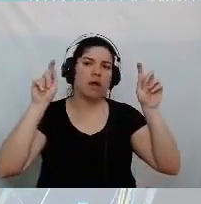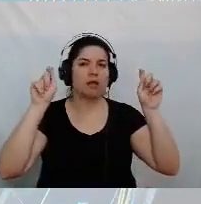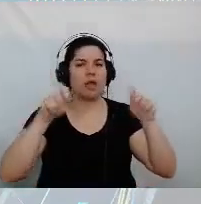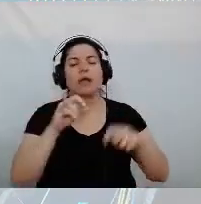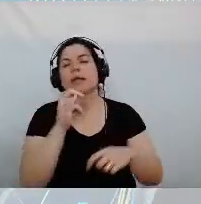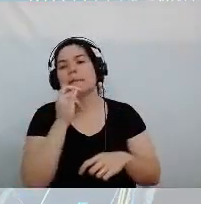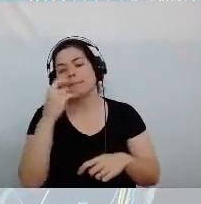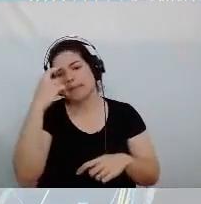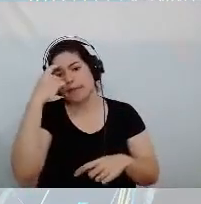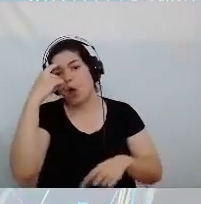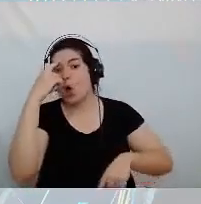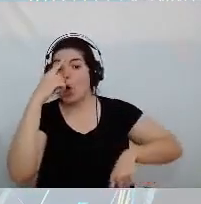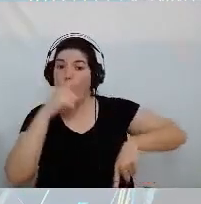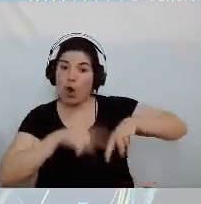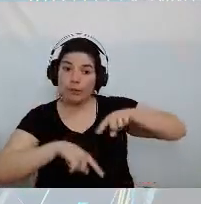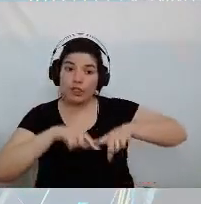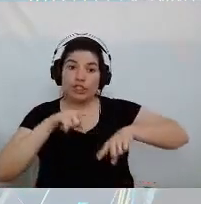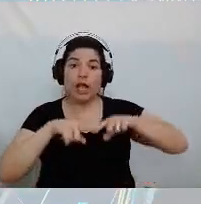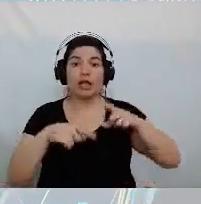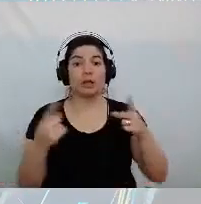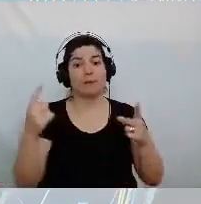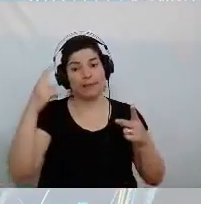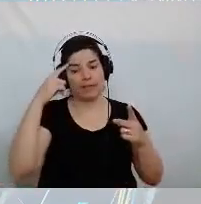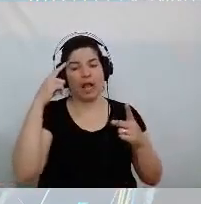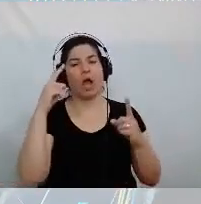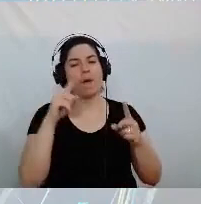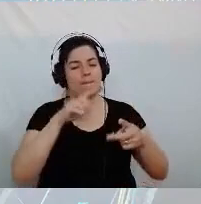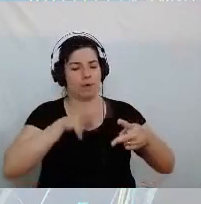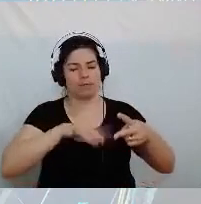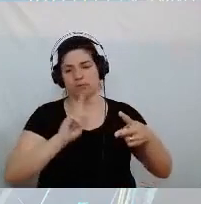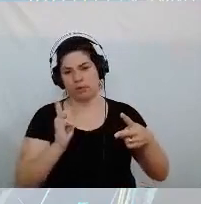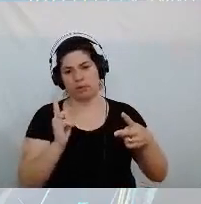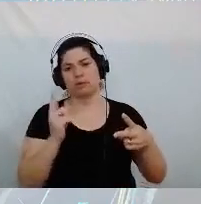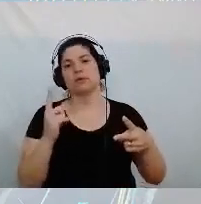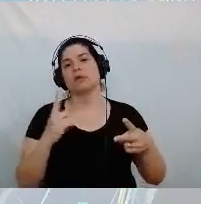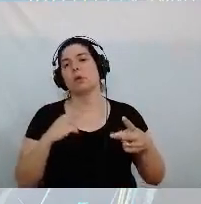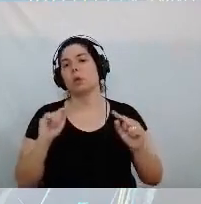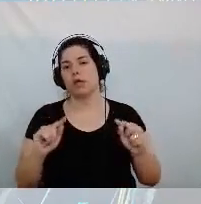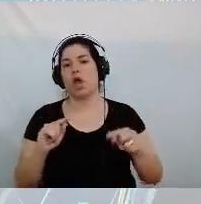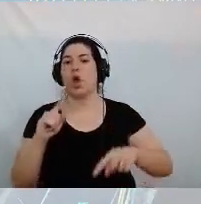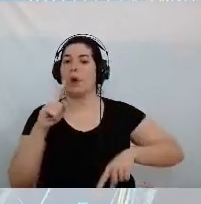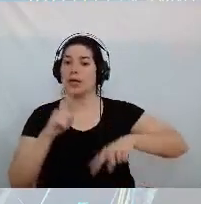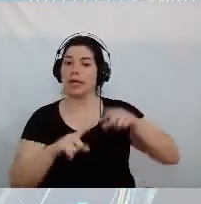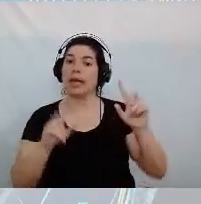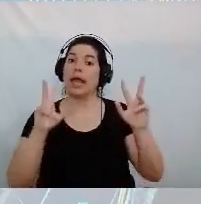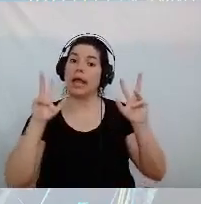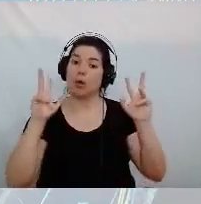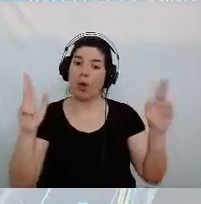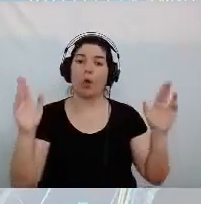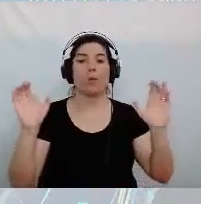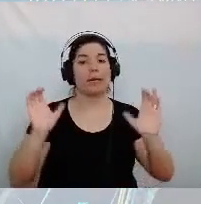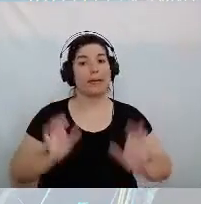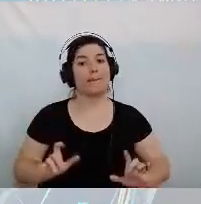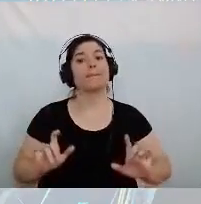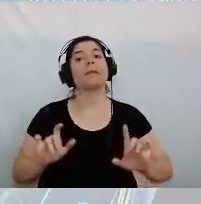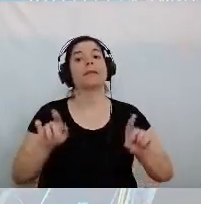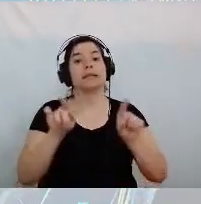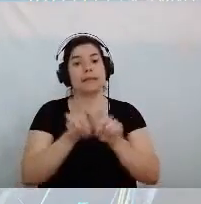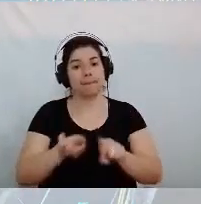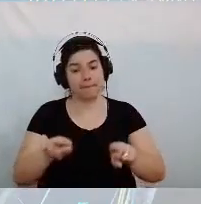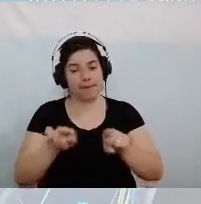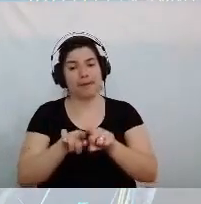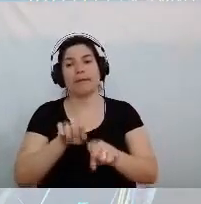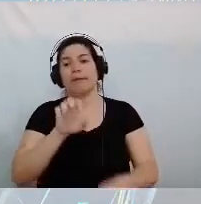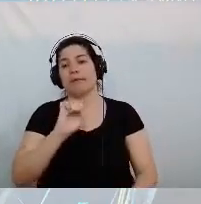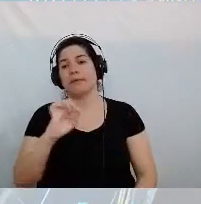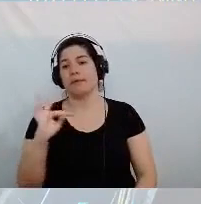objetos você tem que pensar numa programação de objetos objeto é igual comportamento mais estado cara você tem que pensar sobre interface também mas que que é